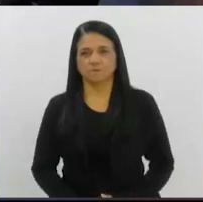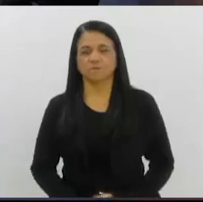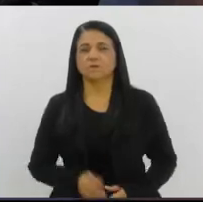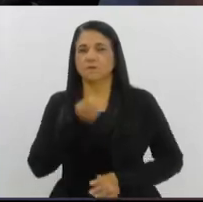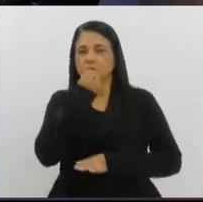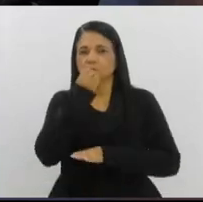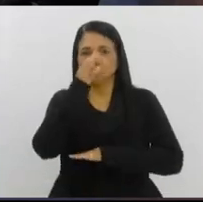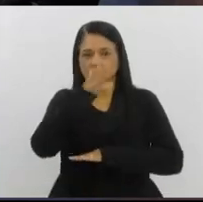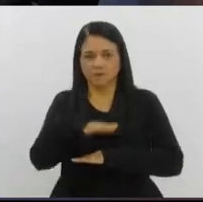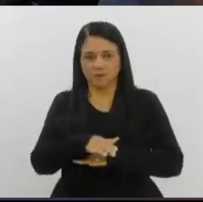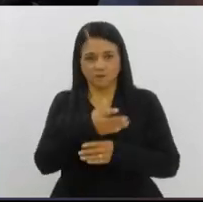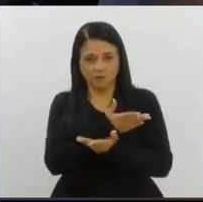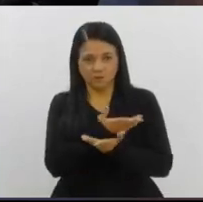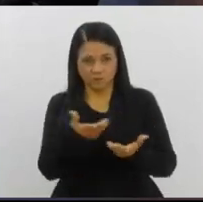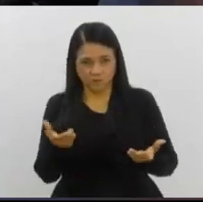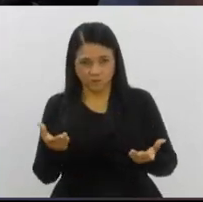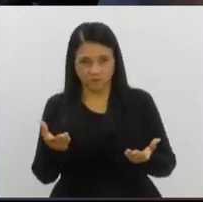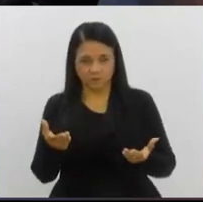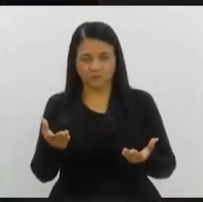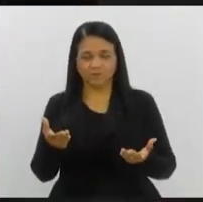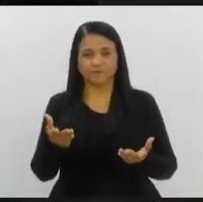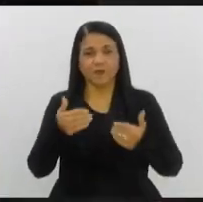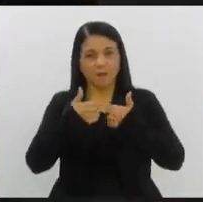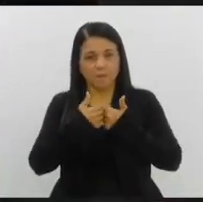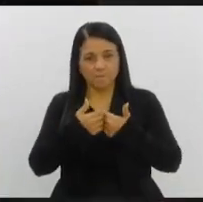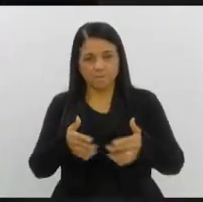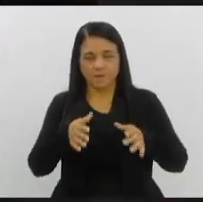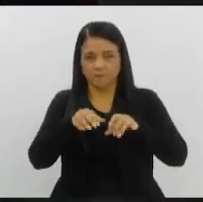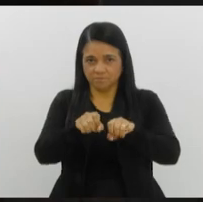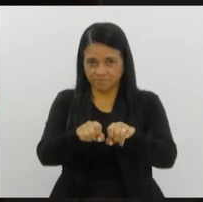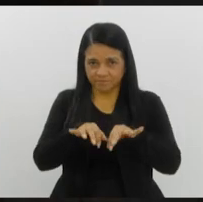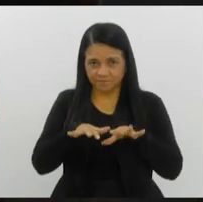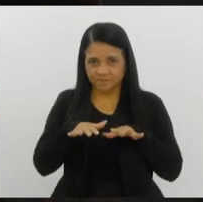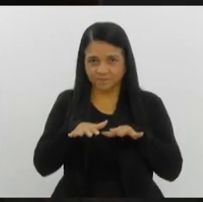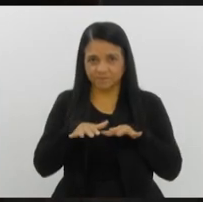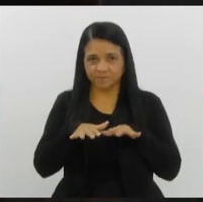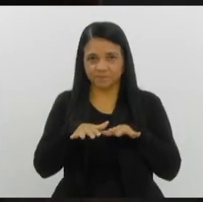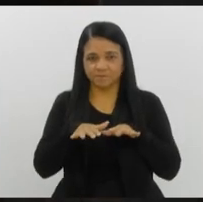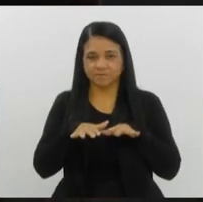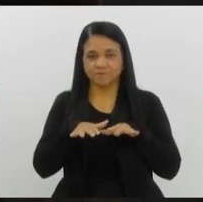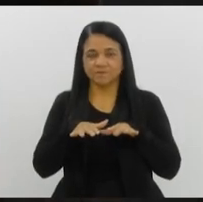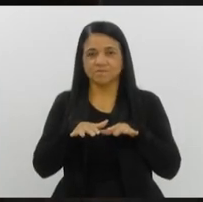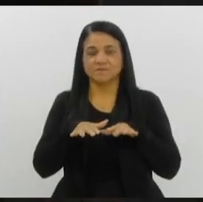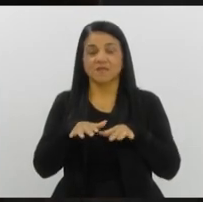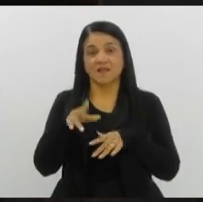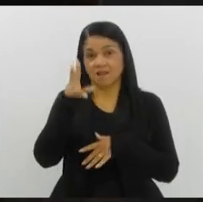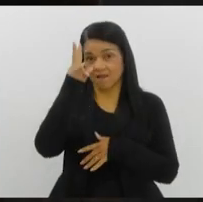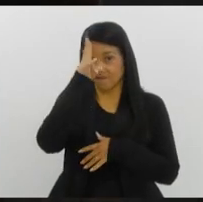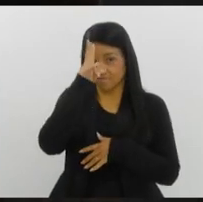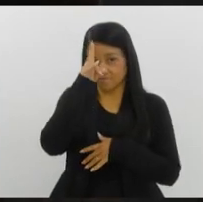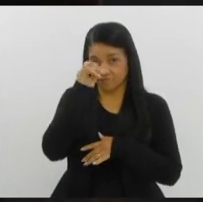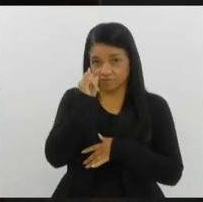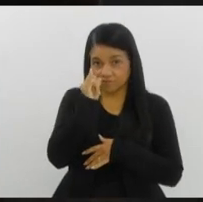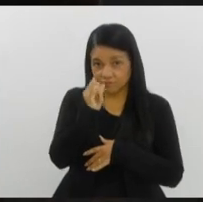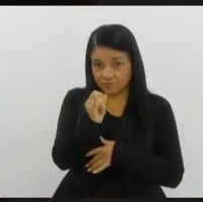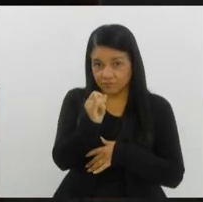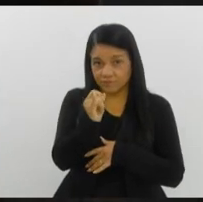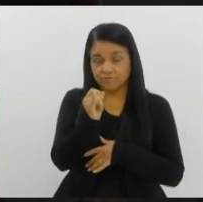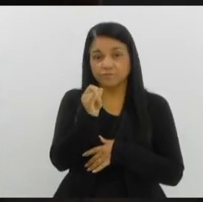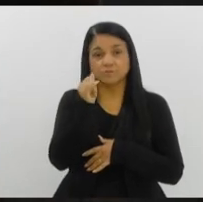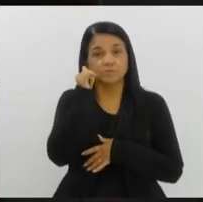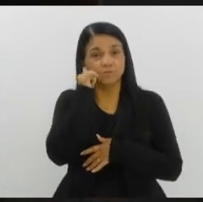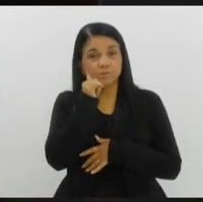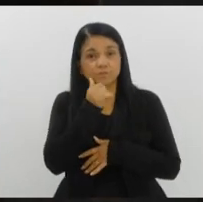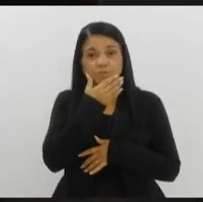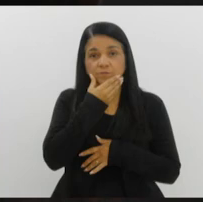Boa tarde a todos e todas. Está reaberta a sessão. Gostaria de lembrar aos senhores e senhoras